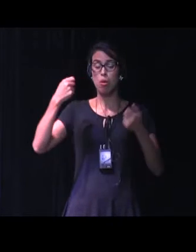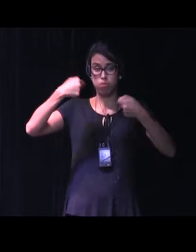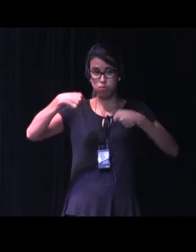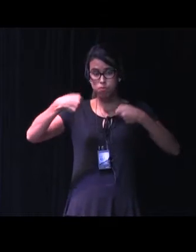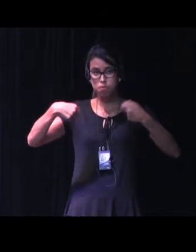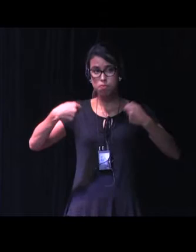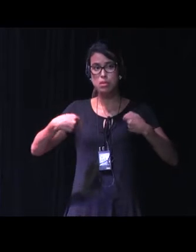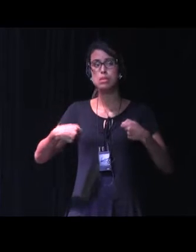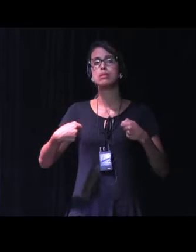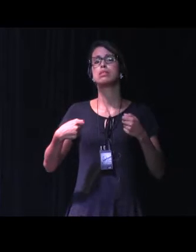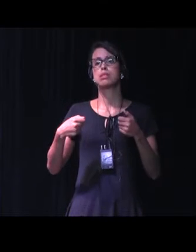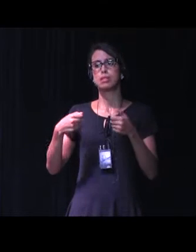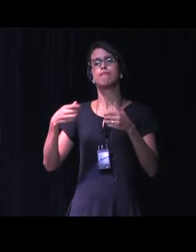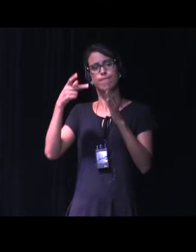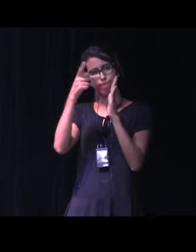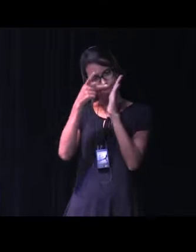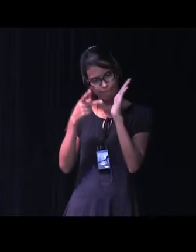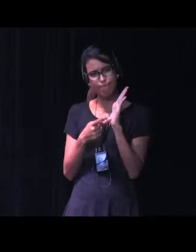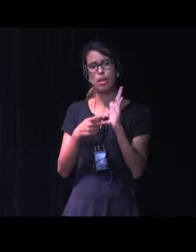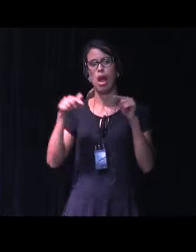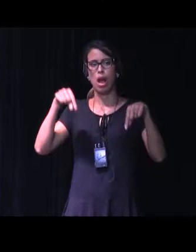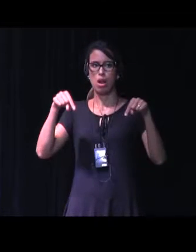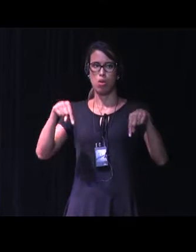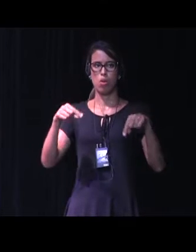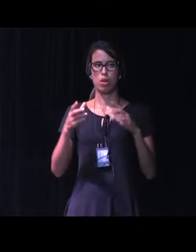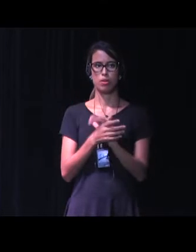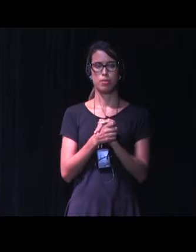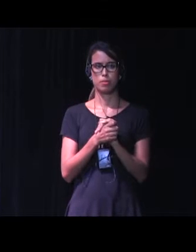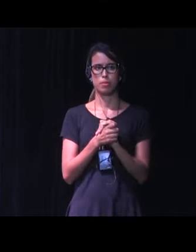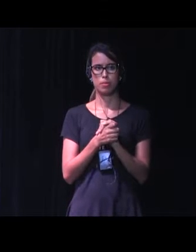que sejam feitos pedidos.